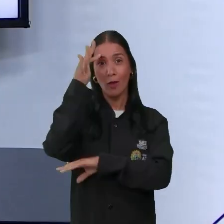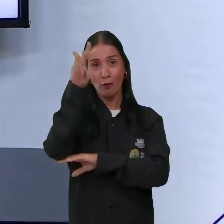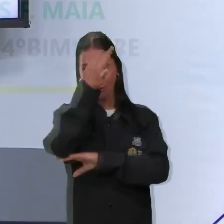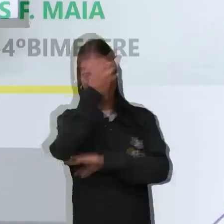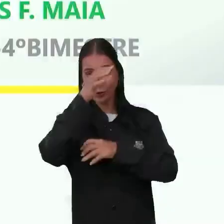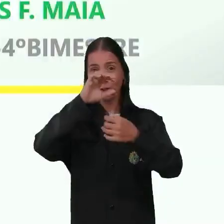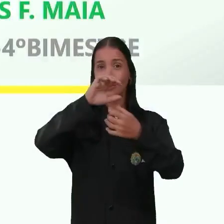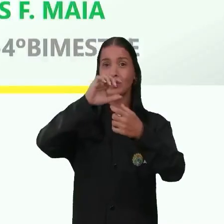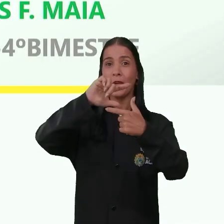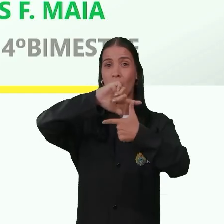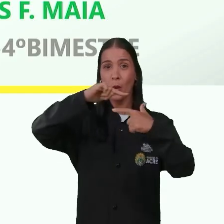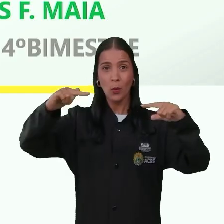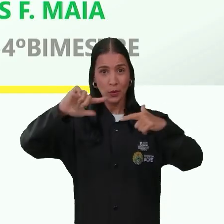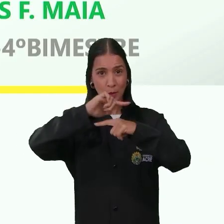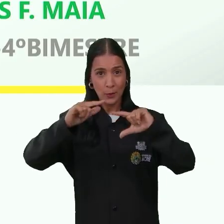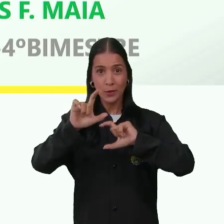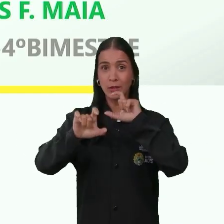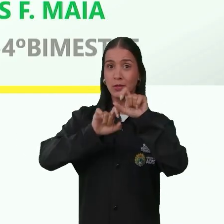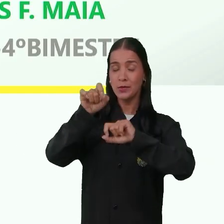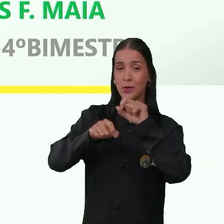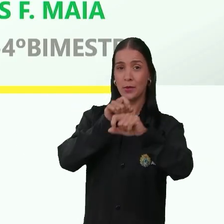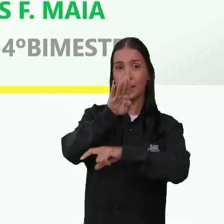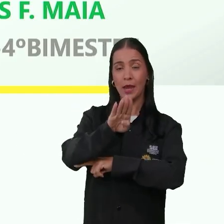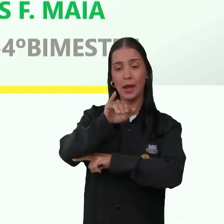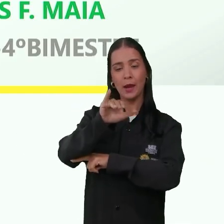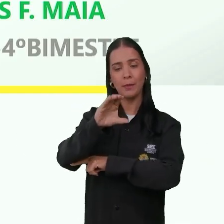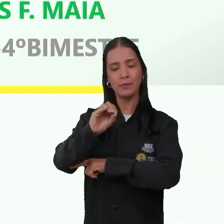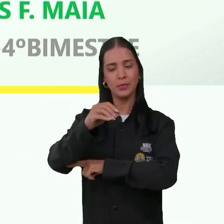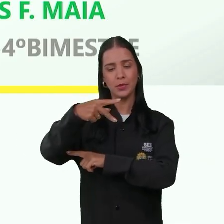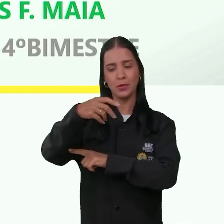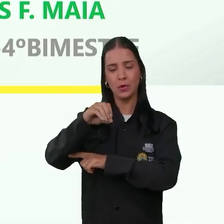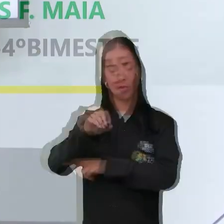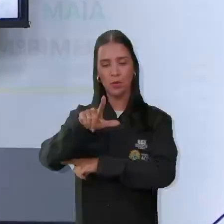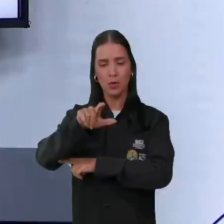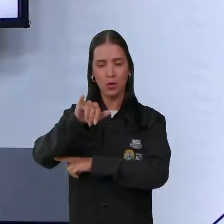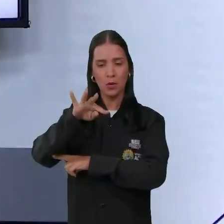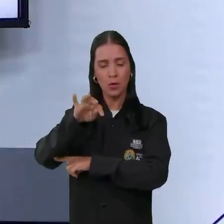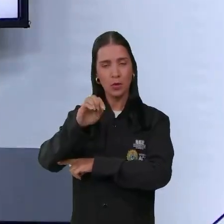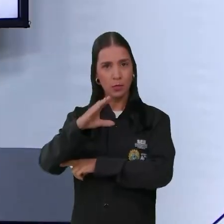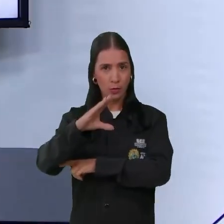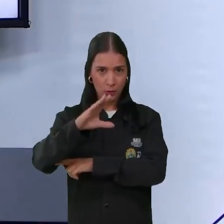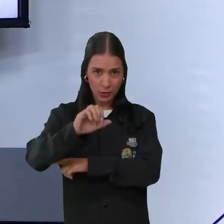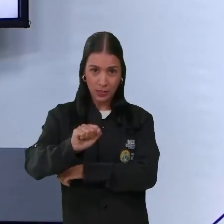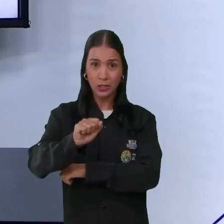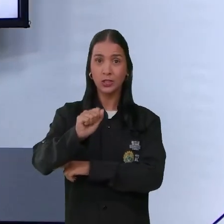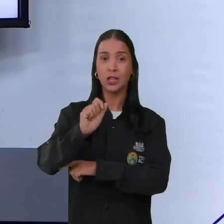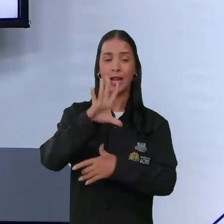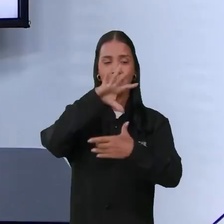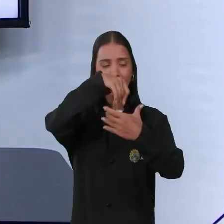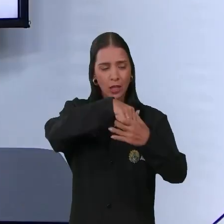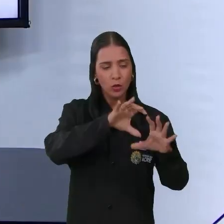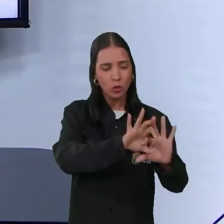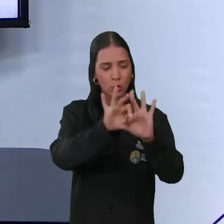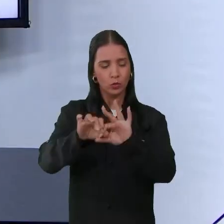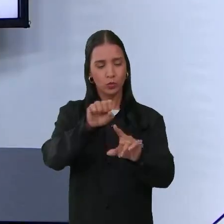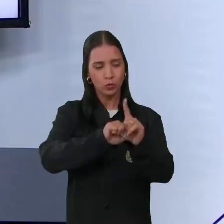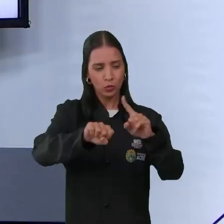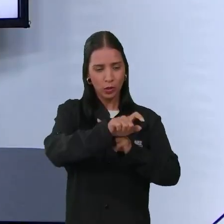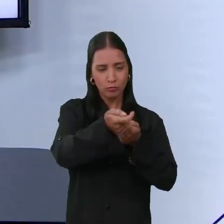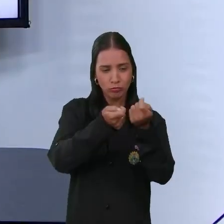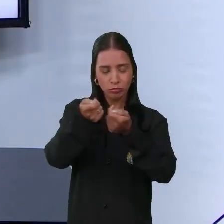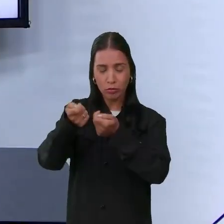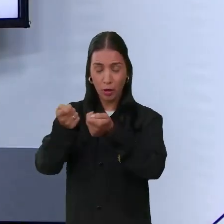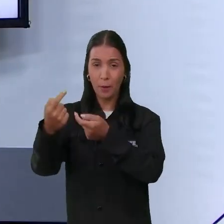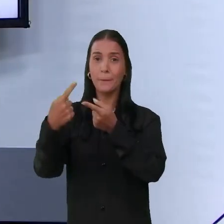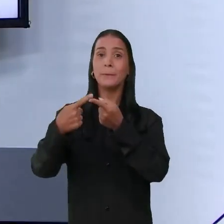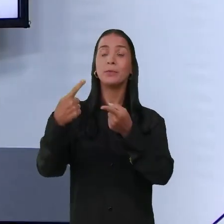da biopolítica na sociedade de controle. Então isso aqui é fundamental, porque à medida que os